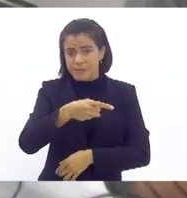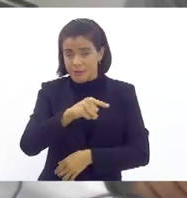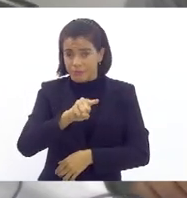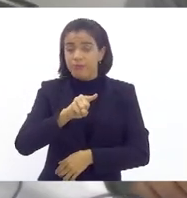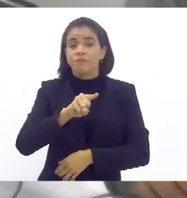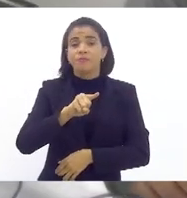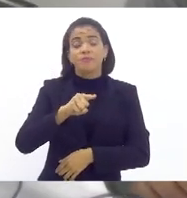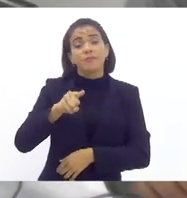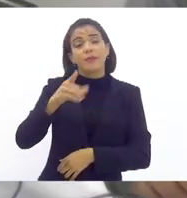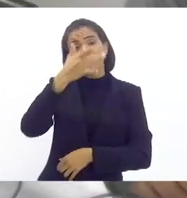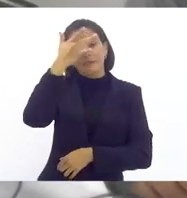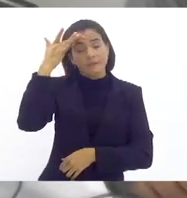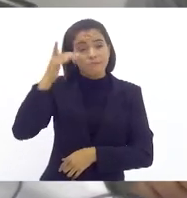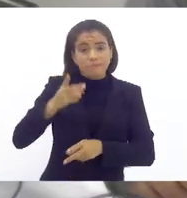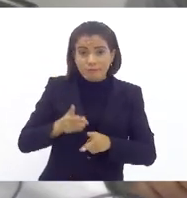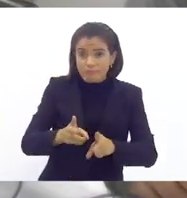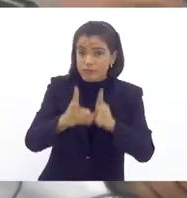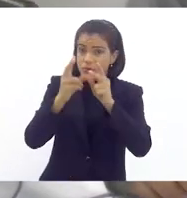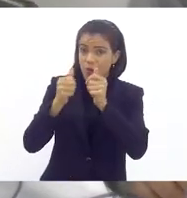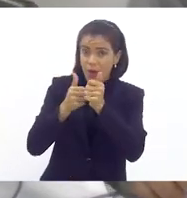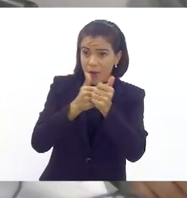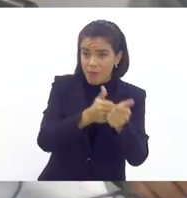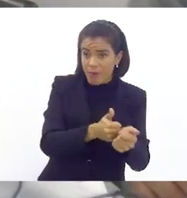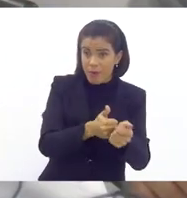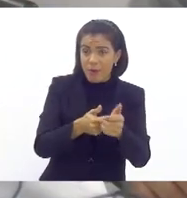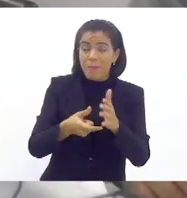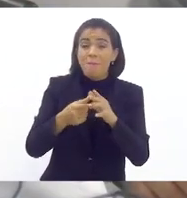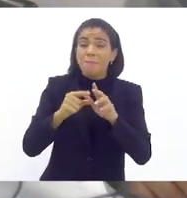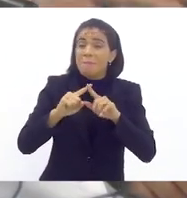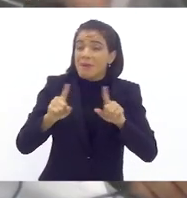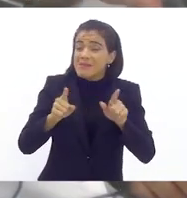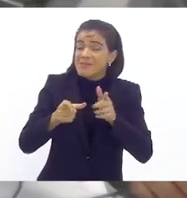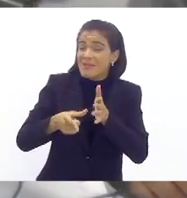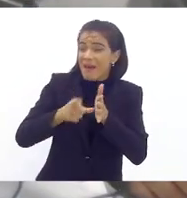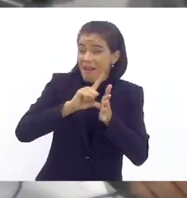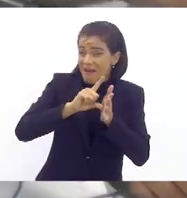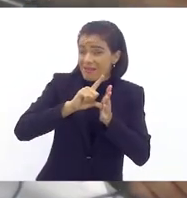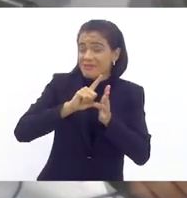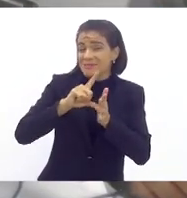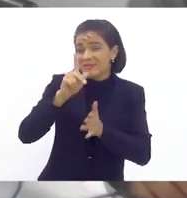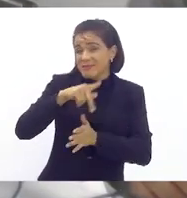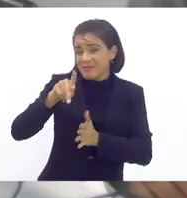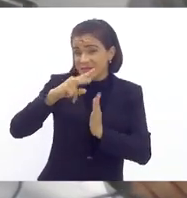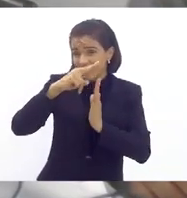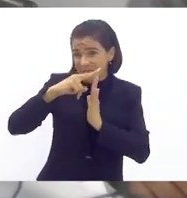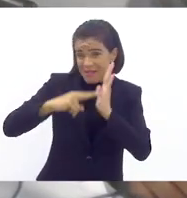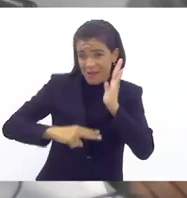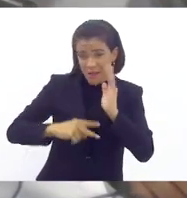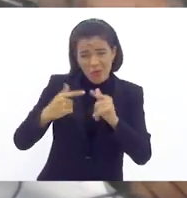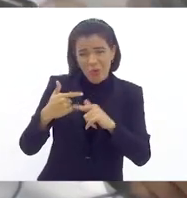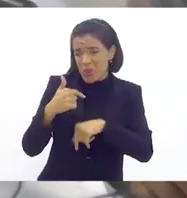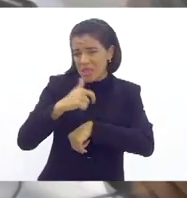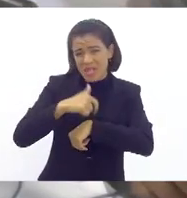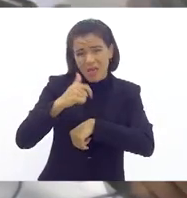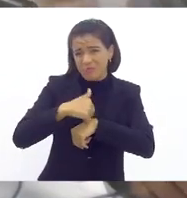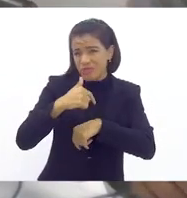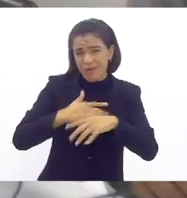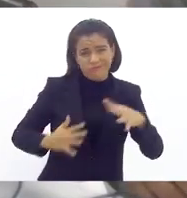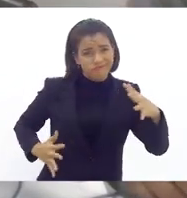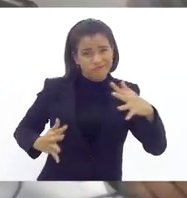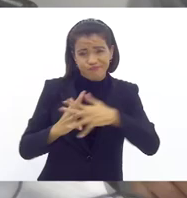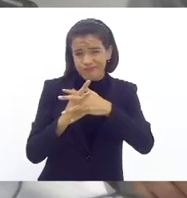para as pessoas poderem continuar acompanhando. Mas antes do professor ler, muito sinteticamente, porque o tempo já estourou há muito tempo,